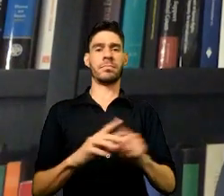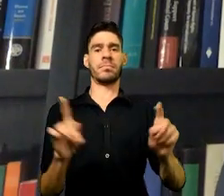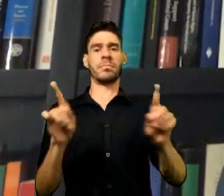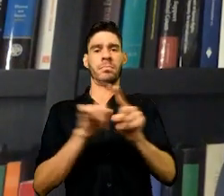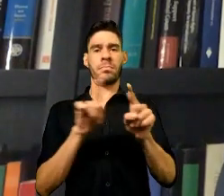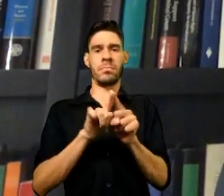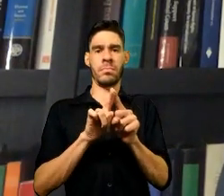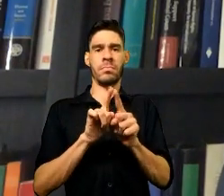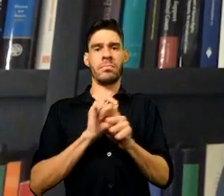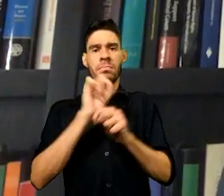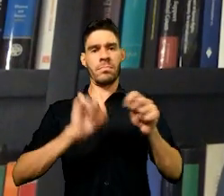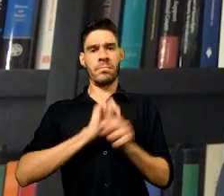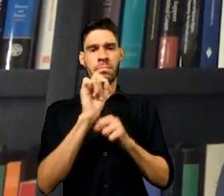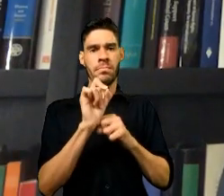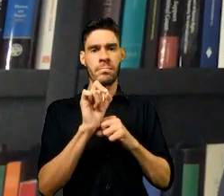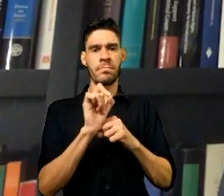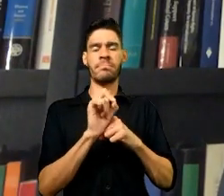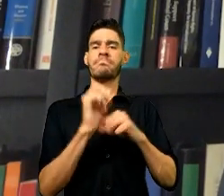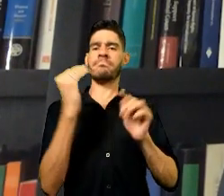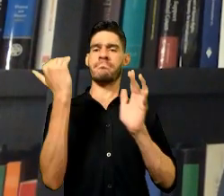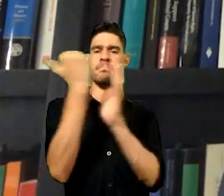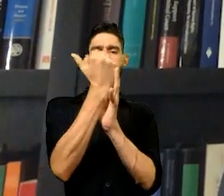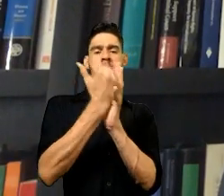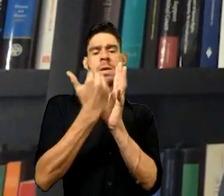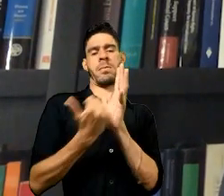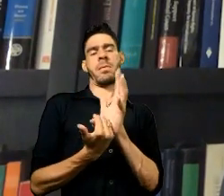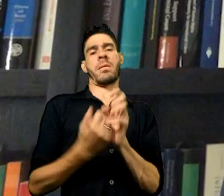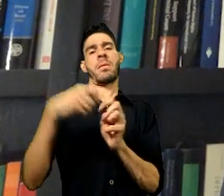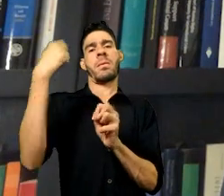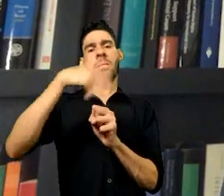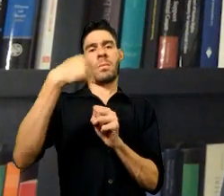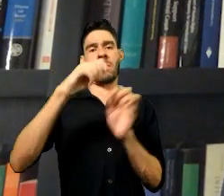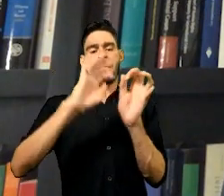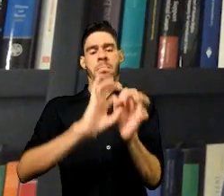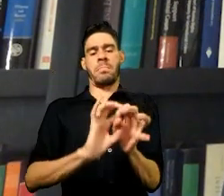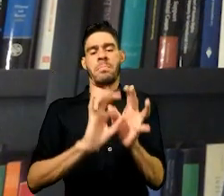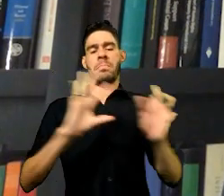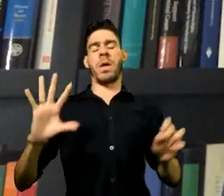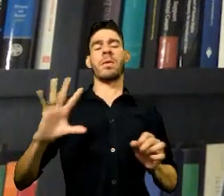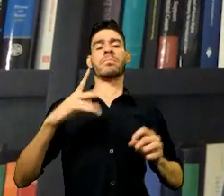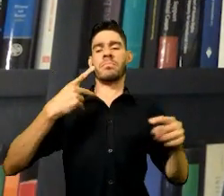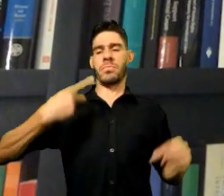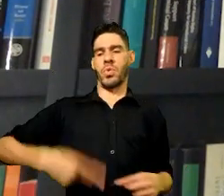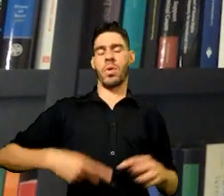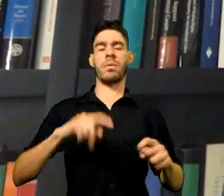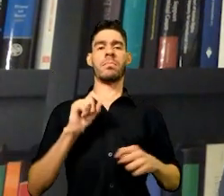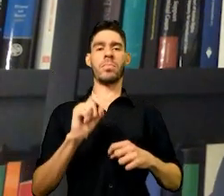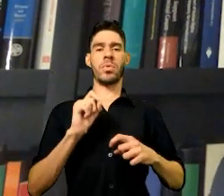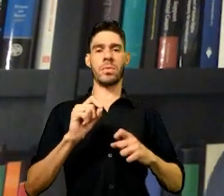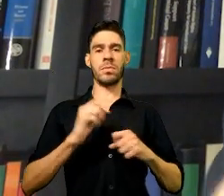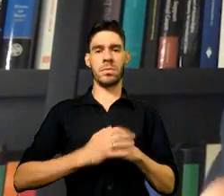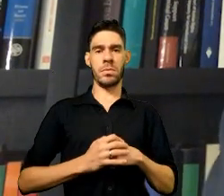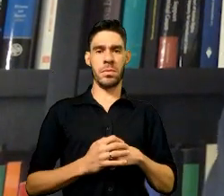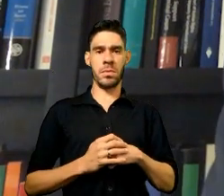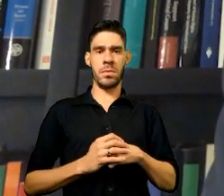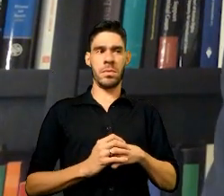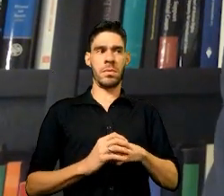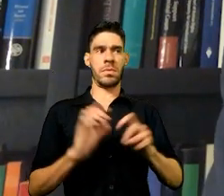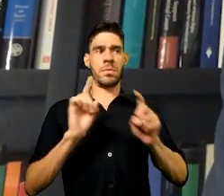julgamento, e também as medidas que devem ser adotadas quando